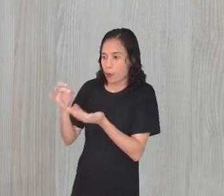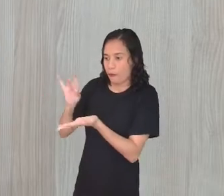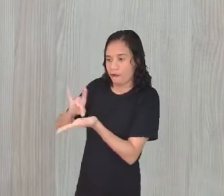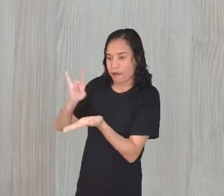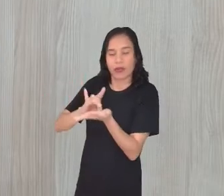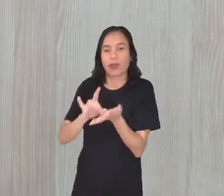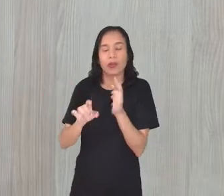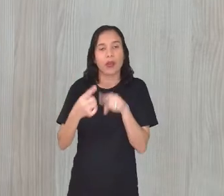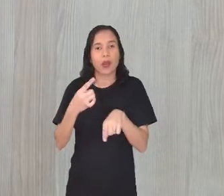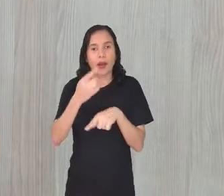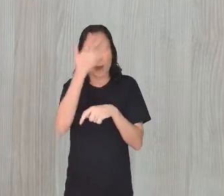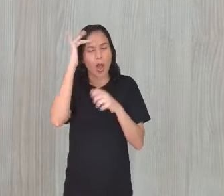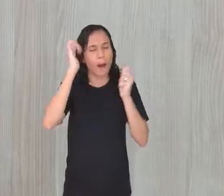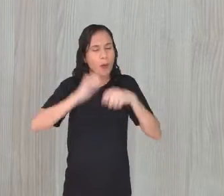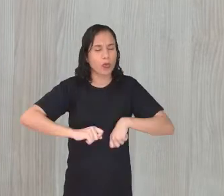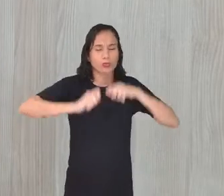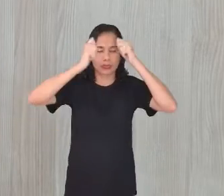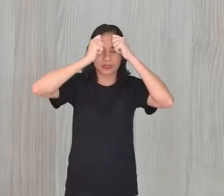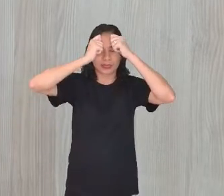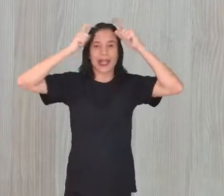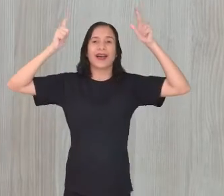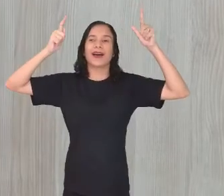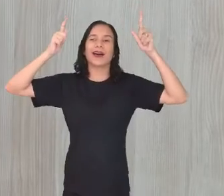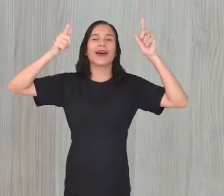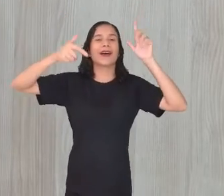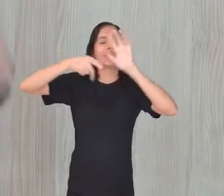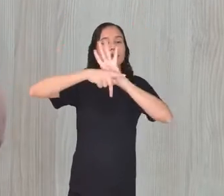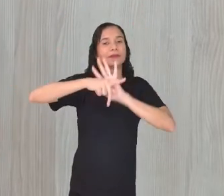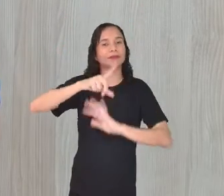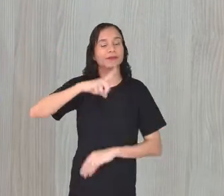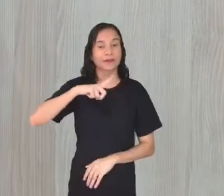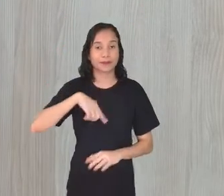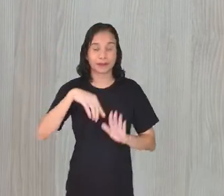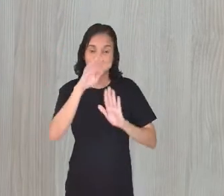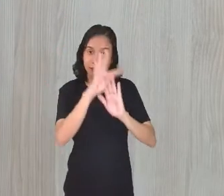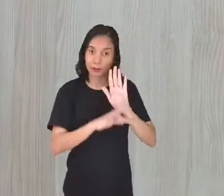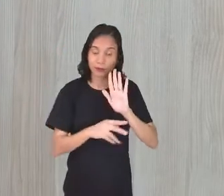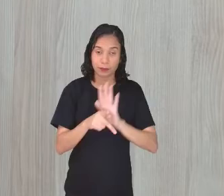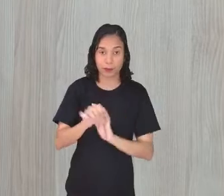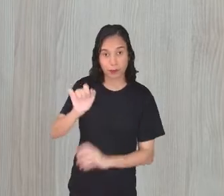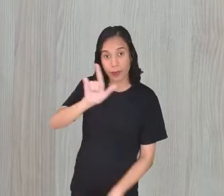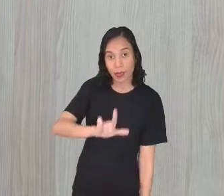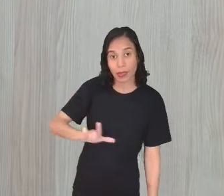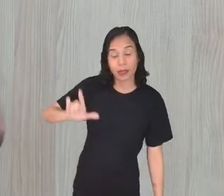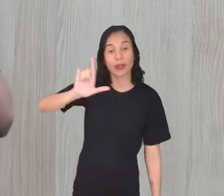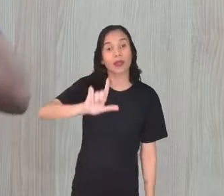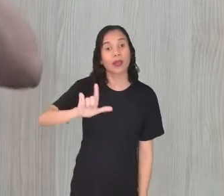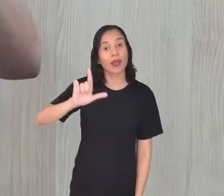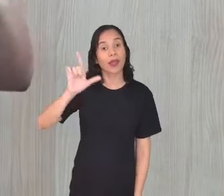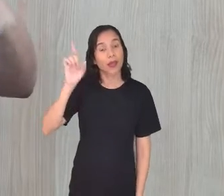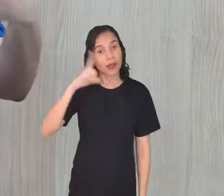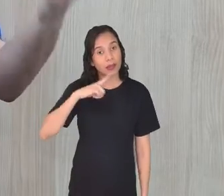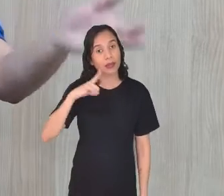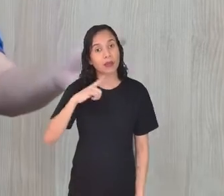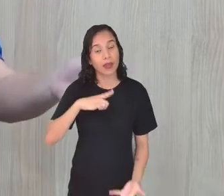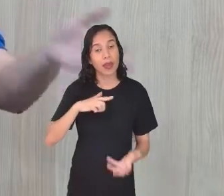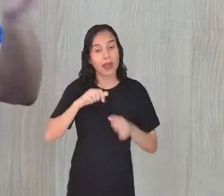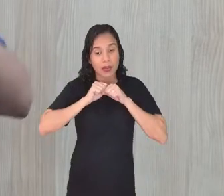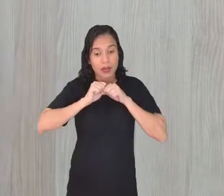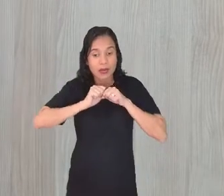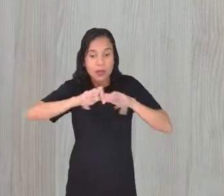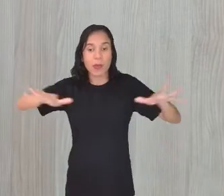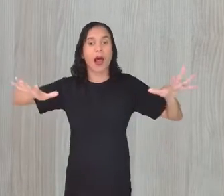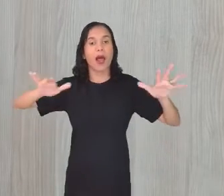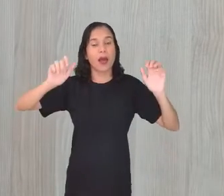Né? E aí você pode extrapolar, que nem você disse. E aí textos literários, eles são potencialmente polissêmicos, porque